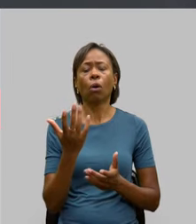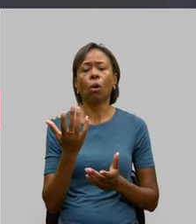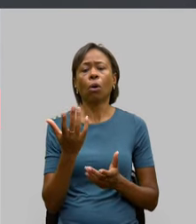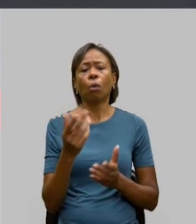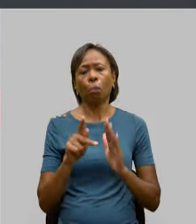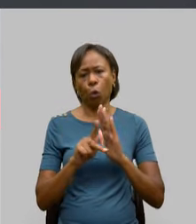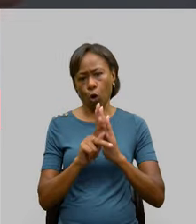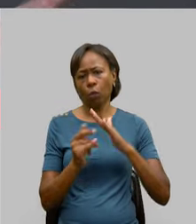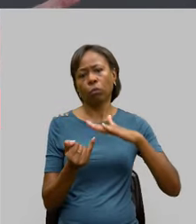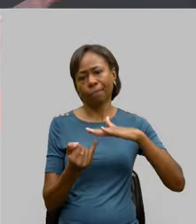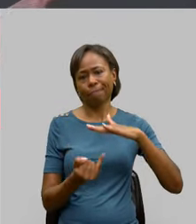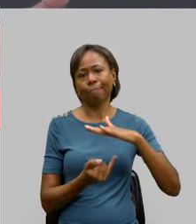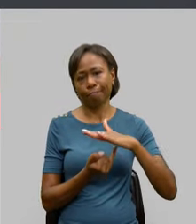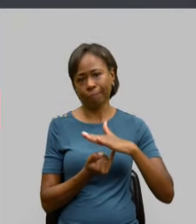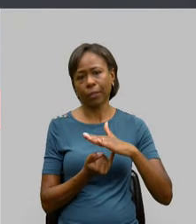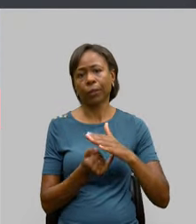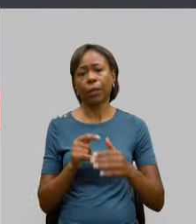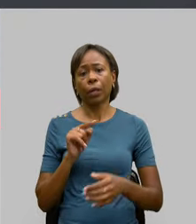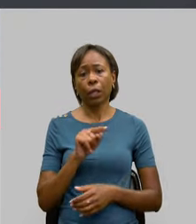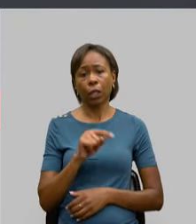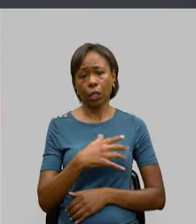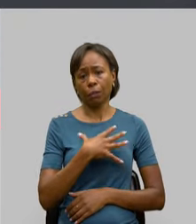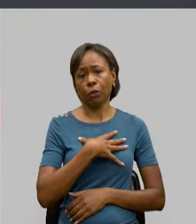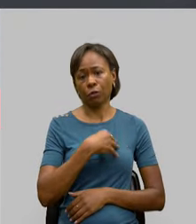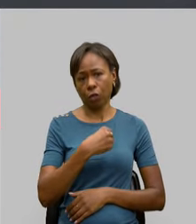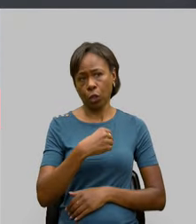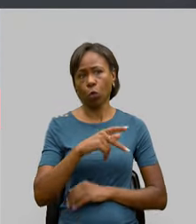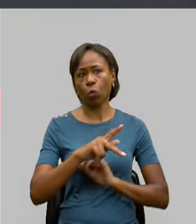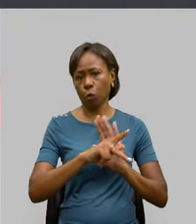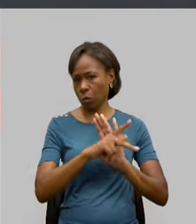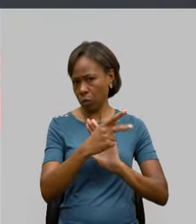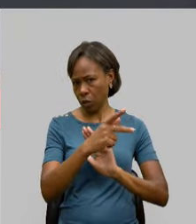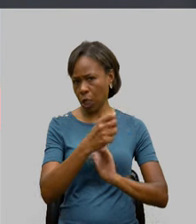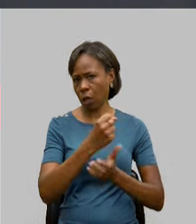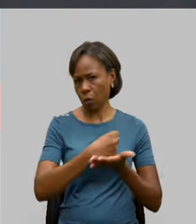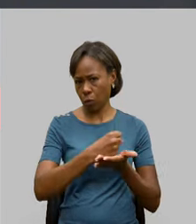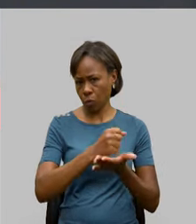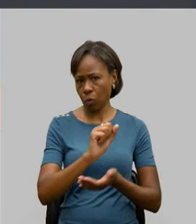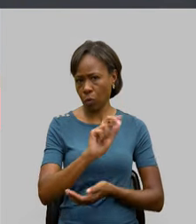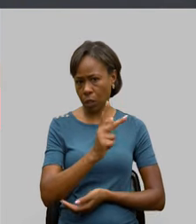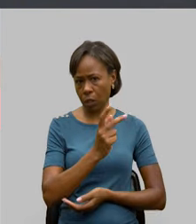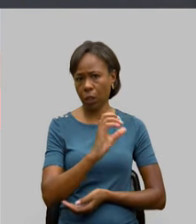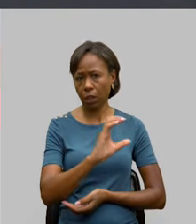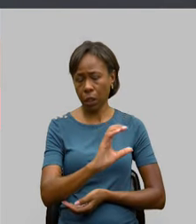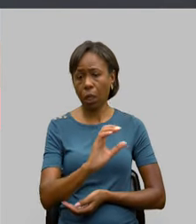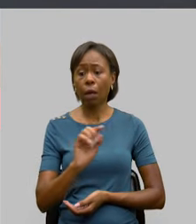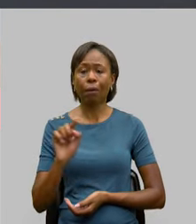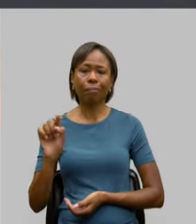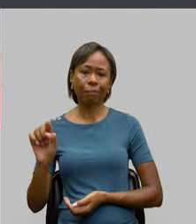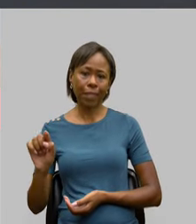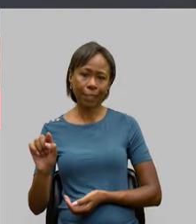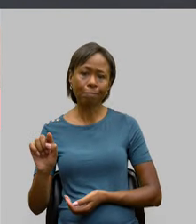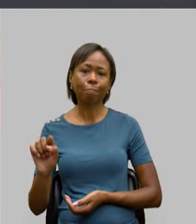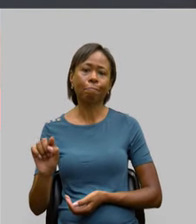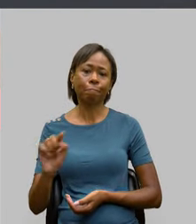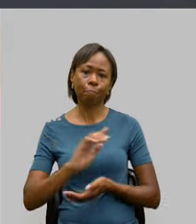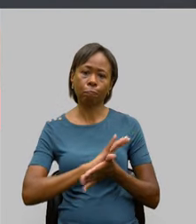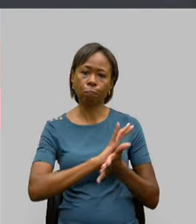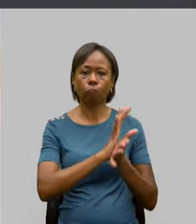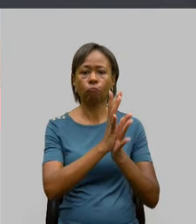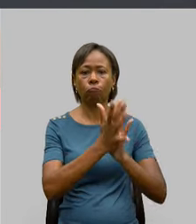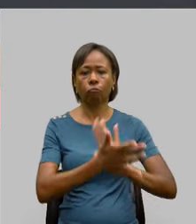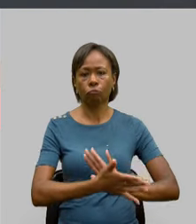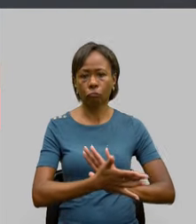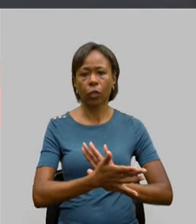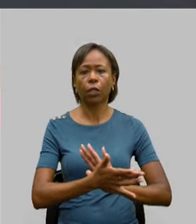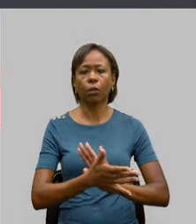Instituto e o Samuel tinha o HC dele ele foi lá e conseguiu derrubar o HC do Samuel com o juiz